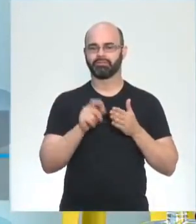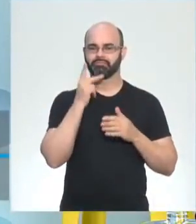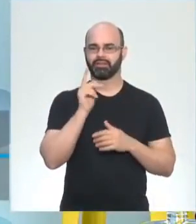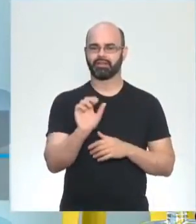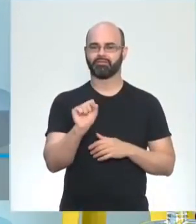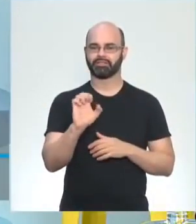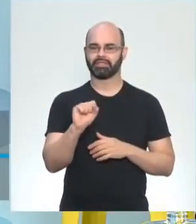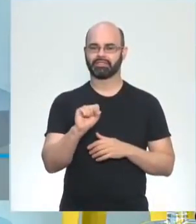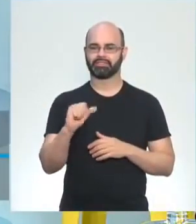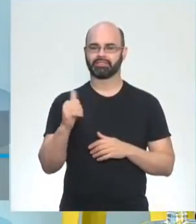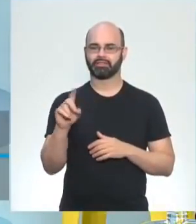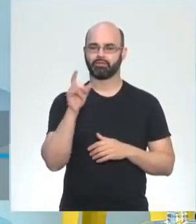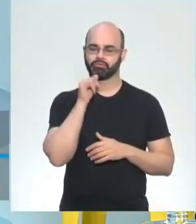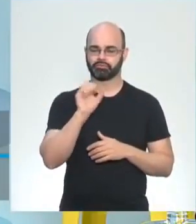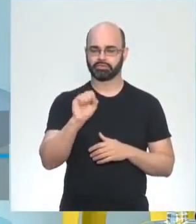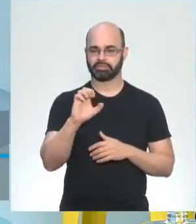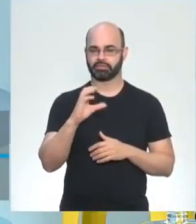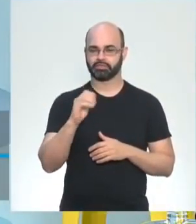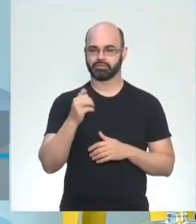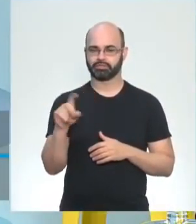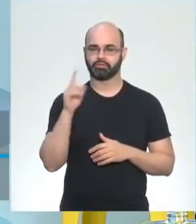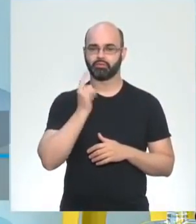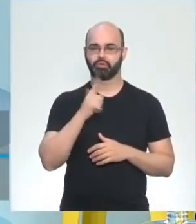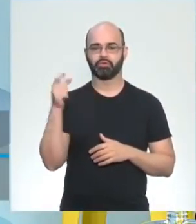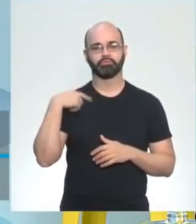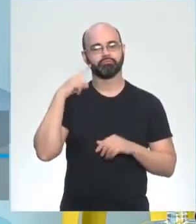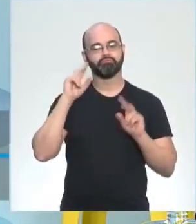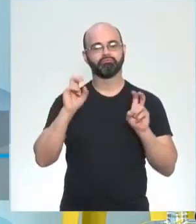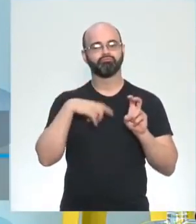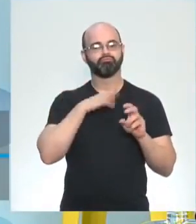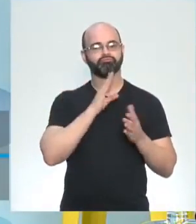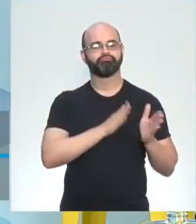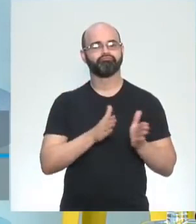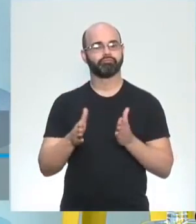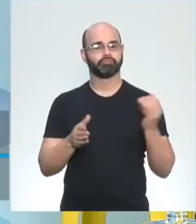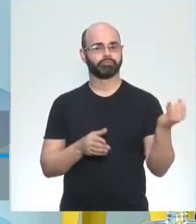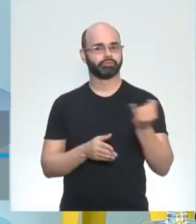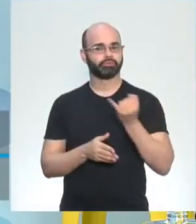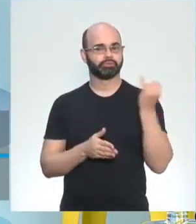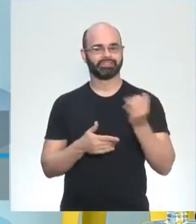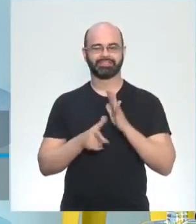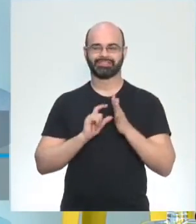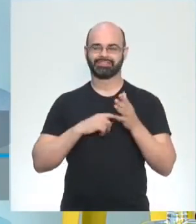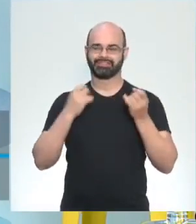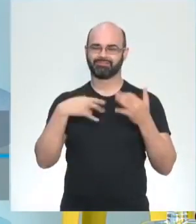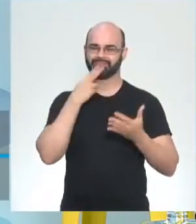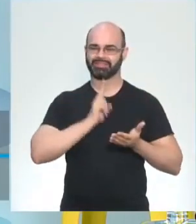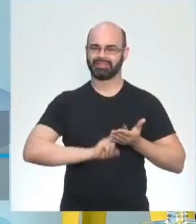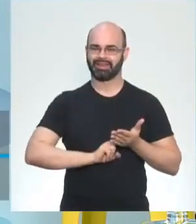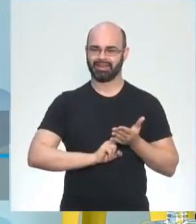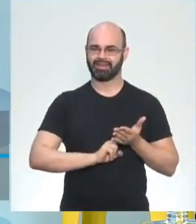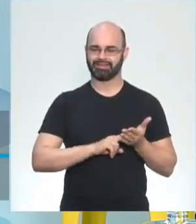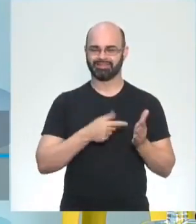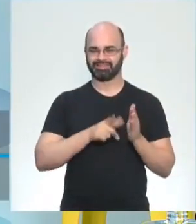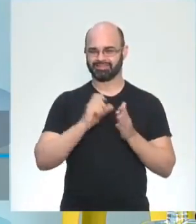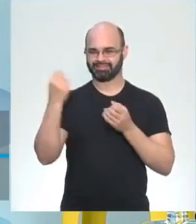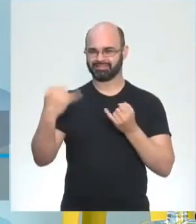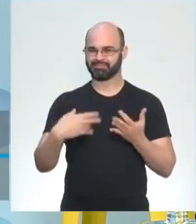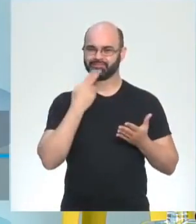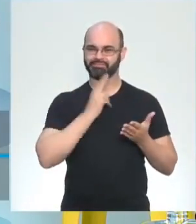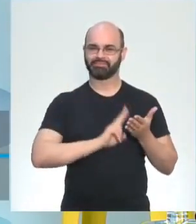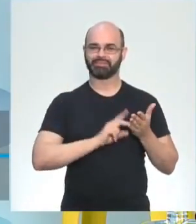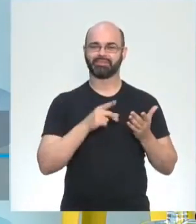interessante nesse momento. E continuando aí a questão sobre a carta. Então, a carta, como foi mencionado, ela é um espaço